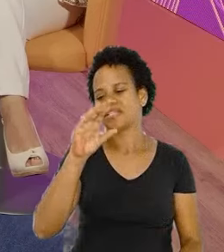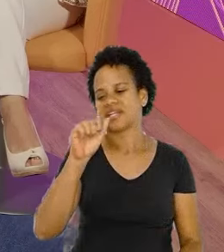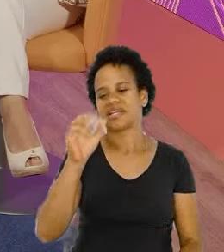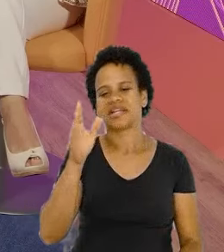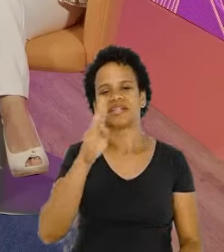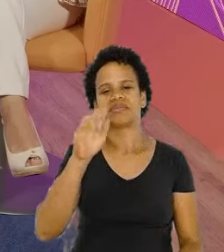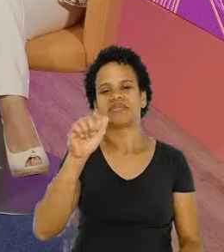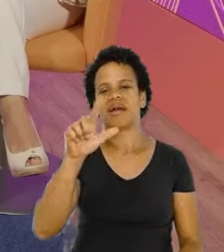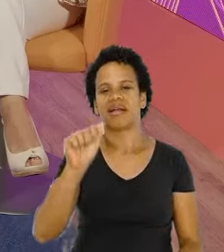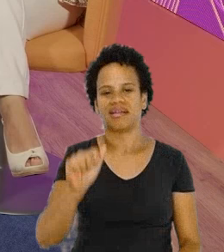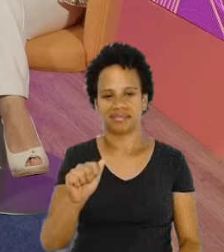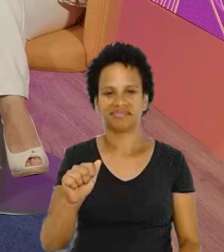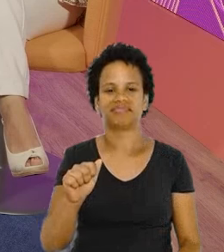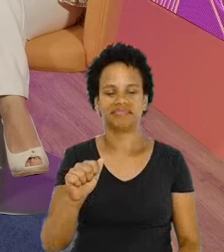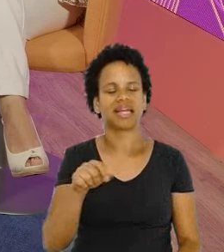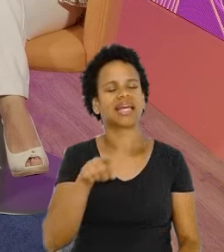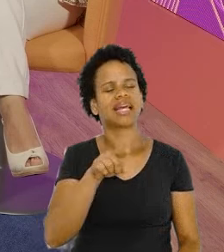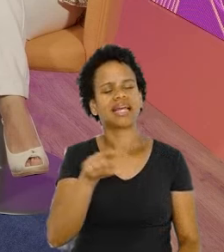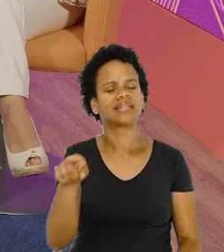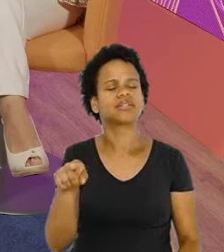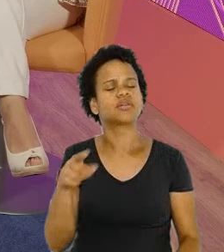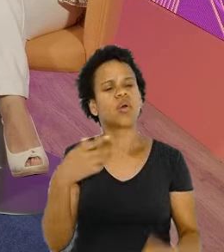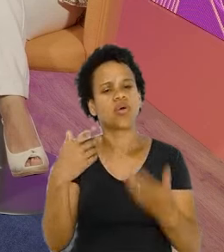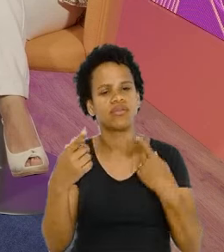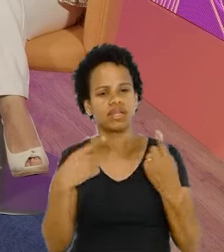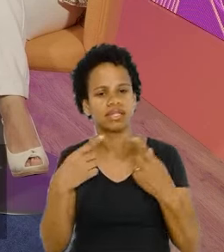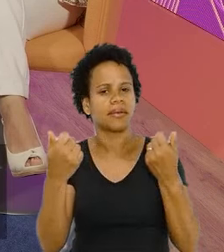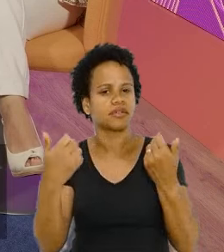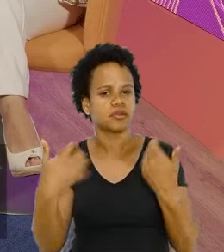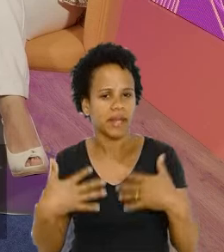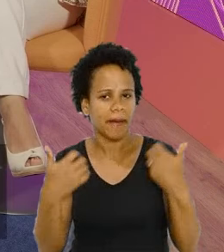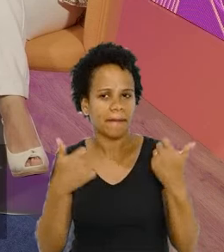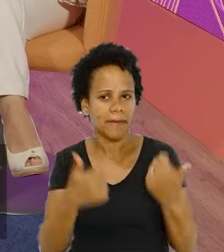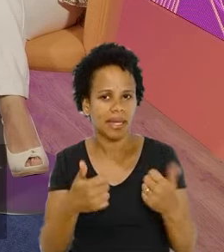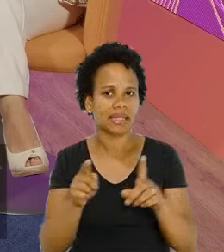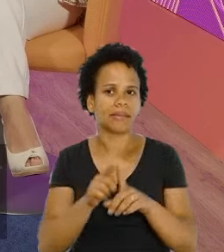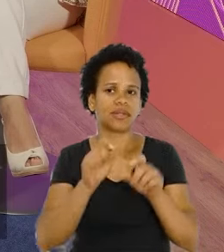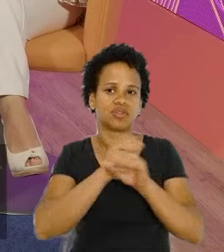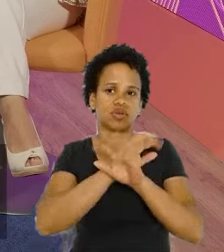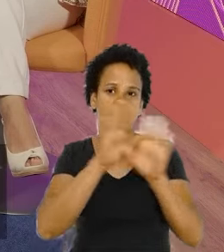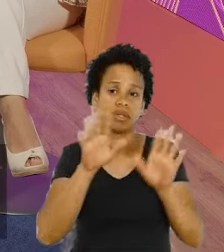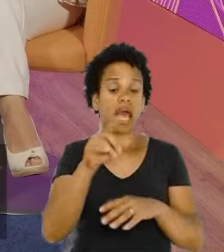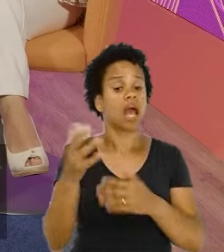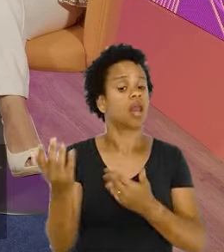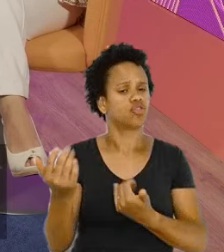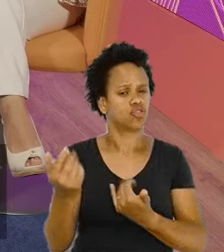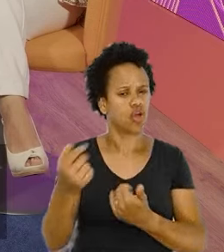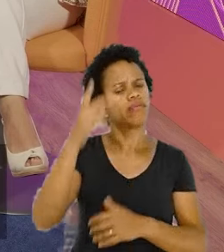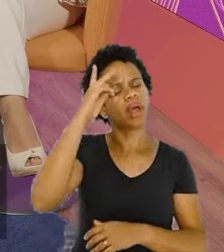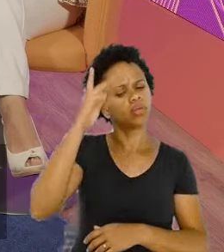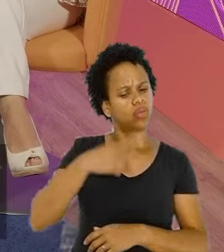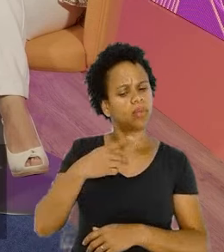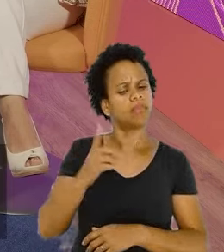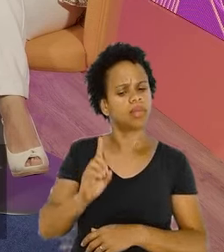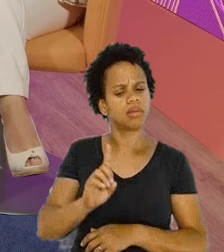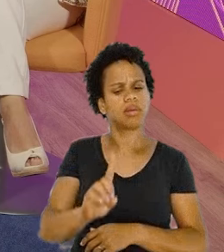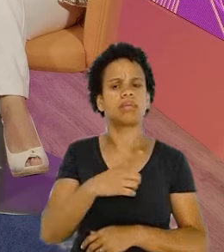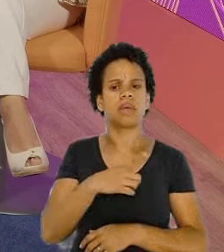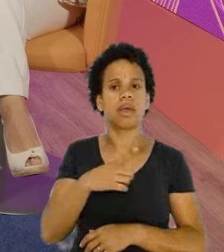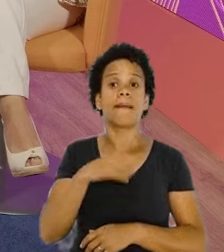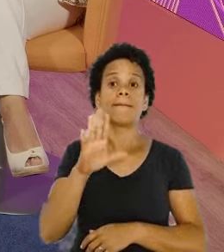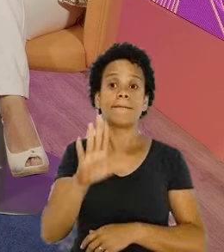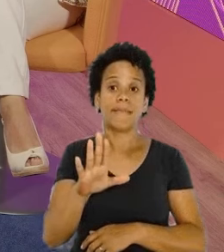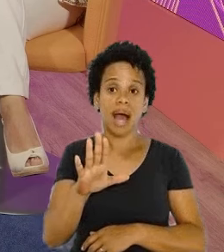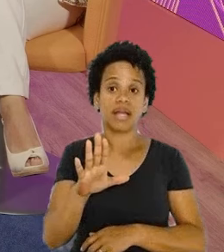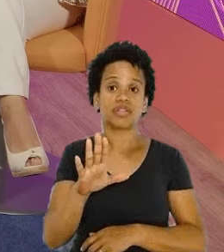gente consiga conduzir a conversa e esclarecer né claro que a Jéssica é uma jovem que tem bastante autonomia mas ela tem